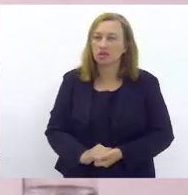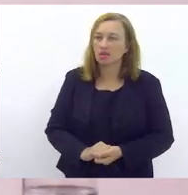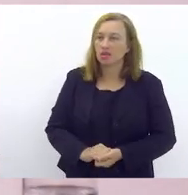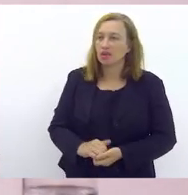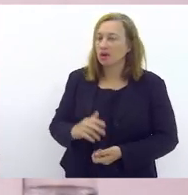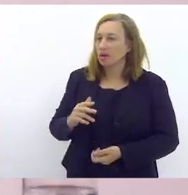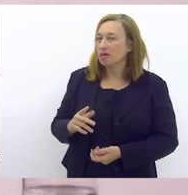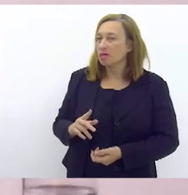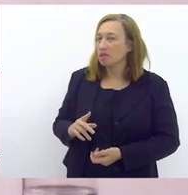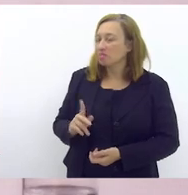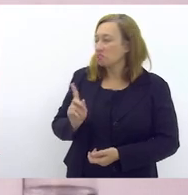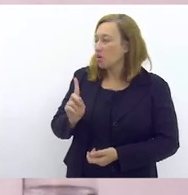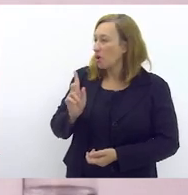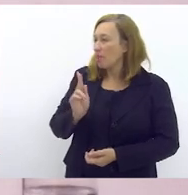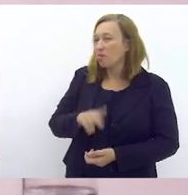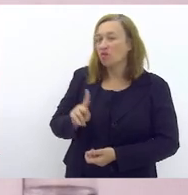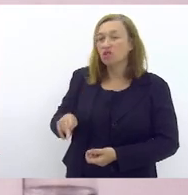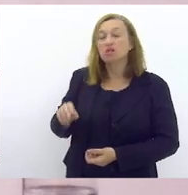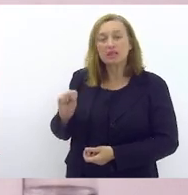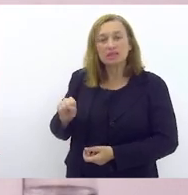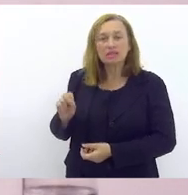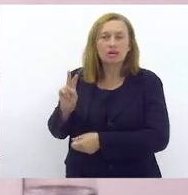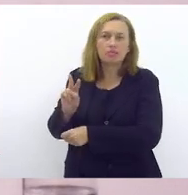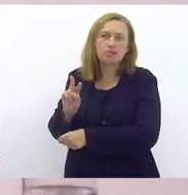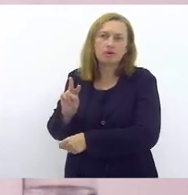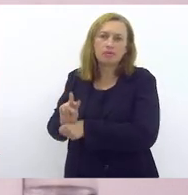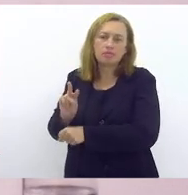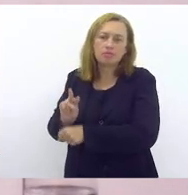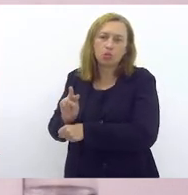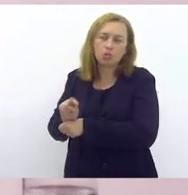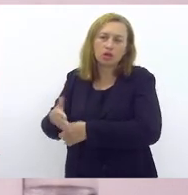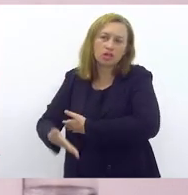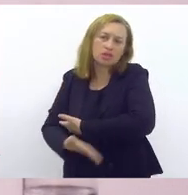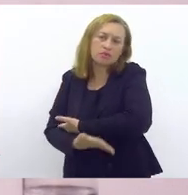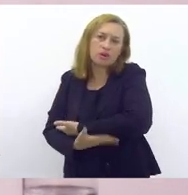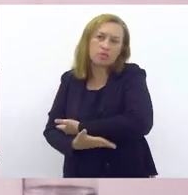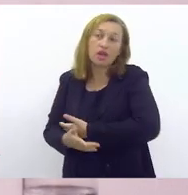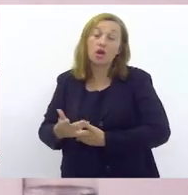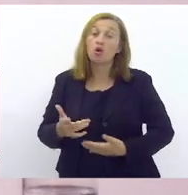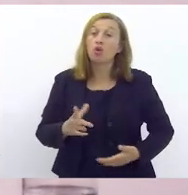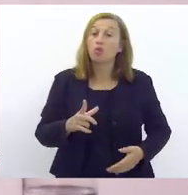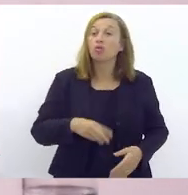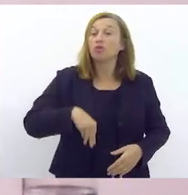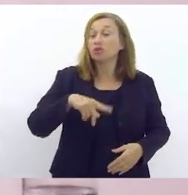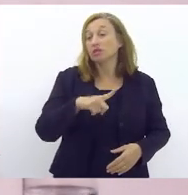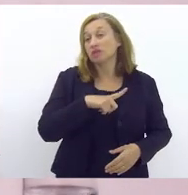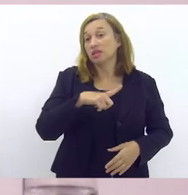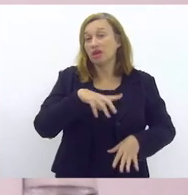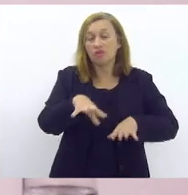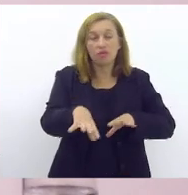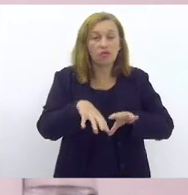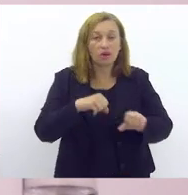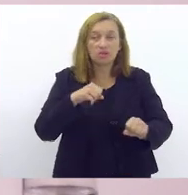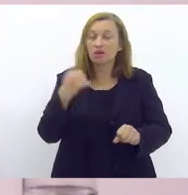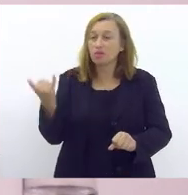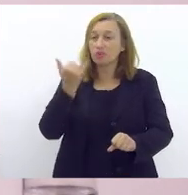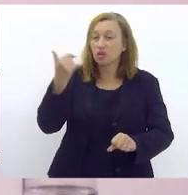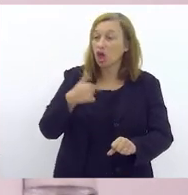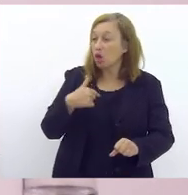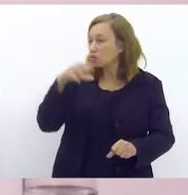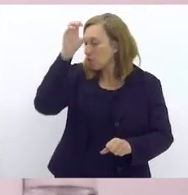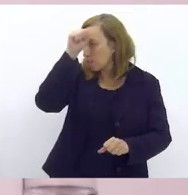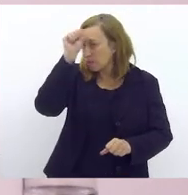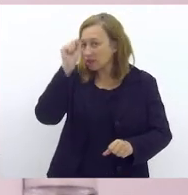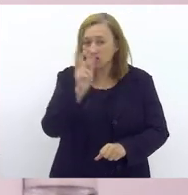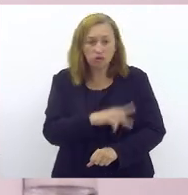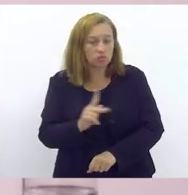babás. Quando tem formação, é a parte mais importante. Eu vim aprender, eu estou aprendendo com as agentes de educação